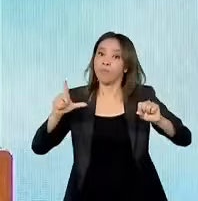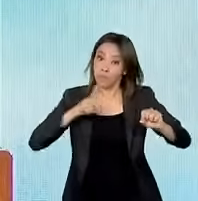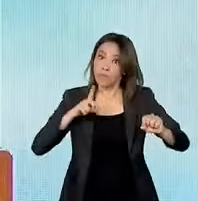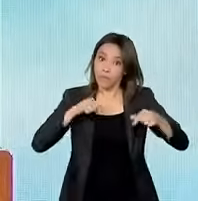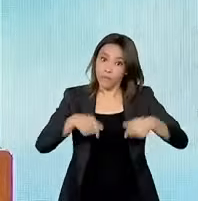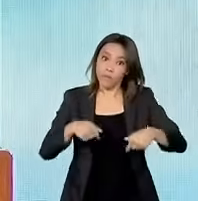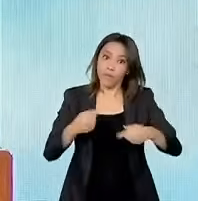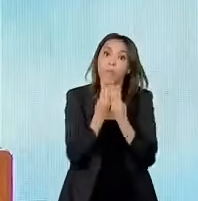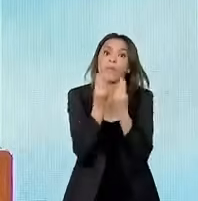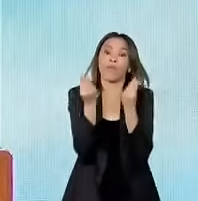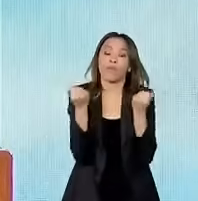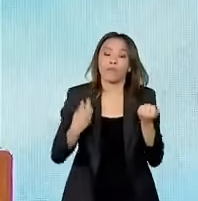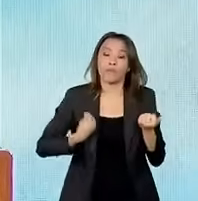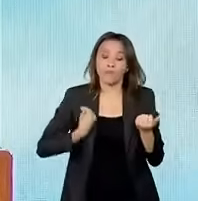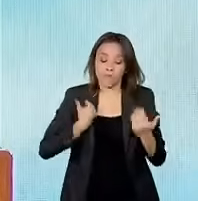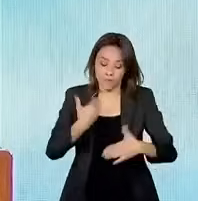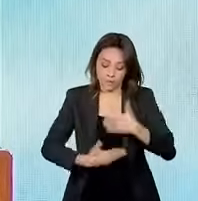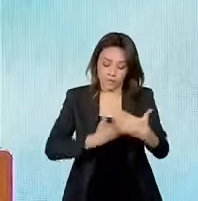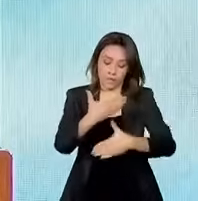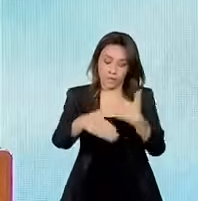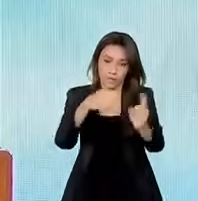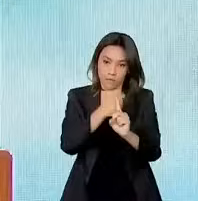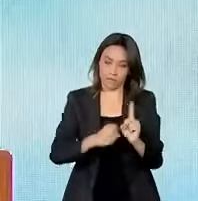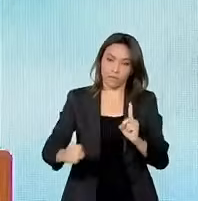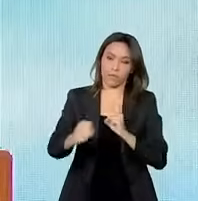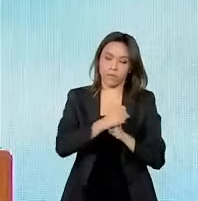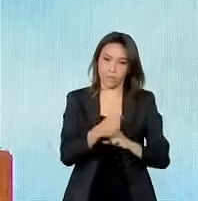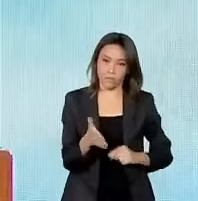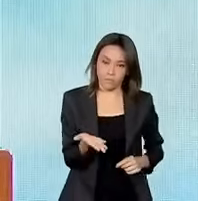vida e desenvolvimento social.